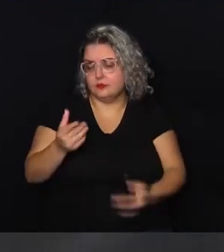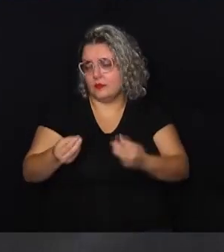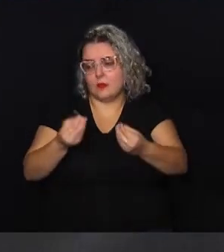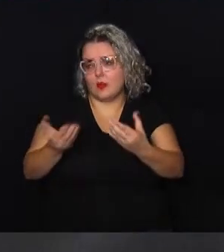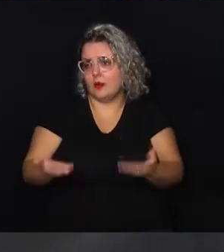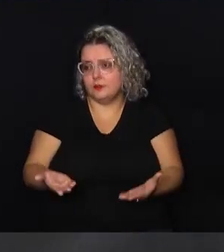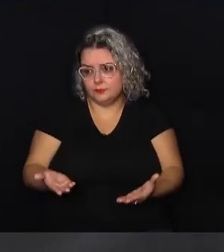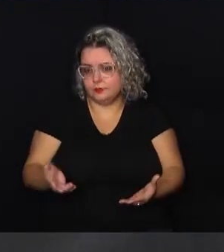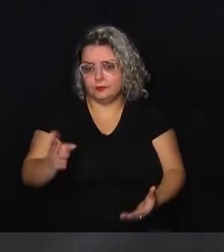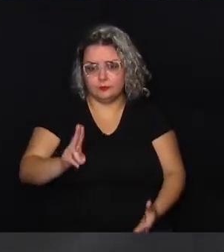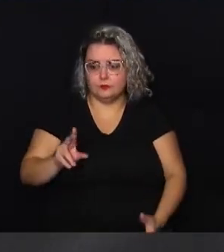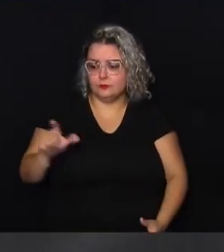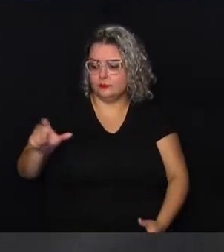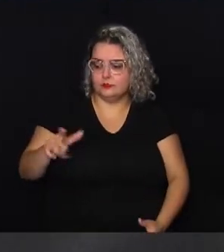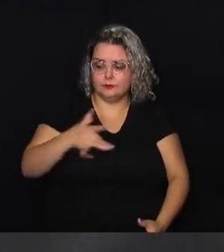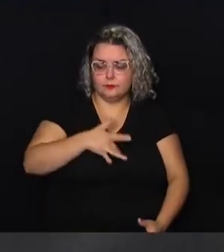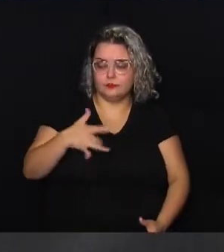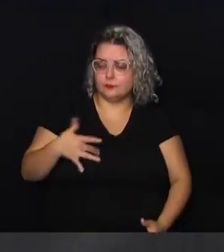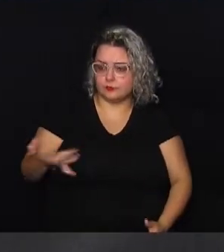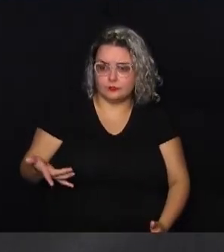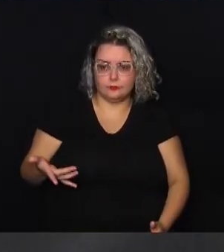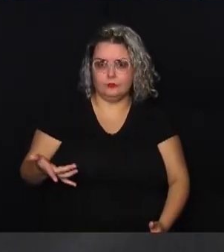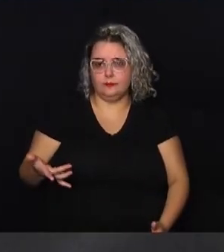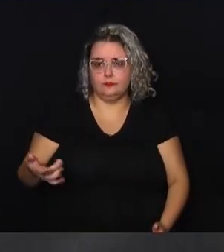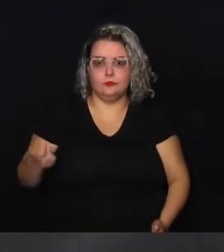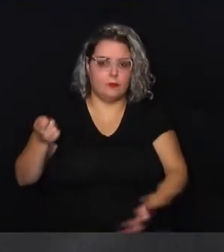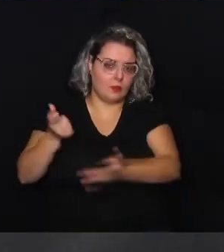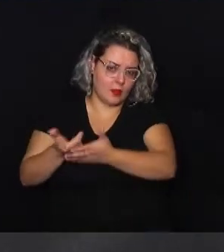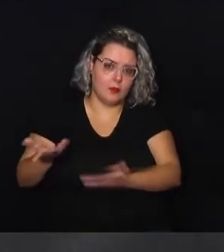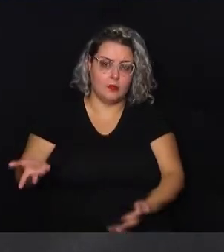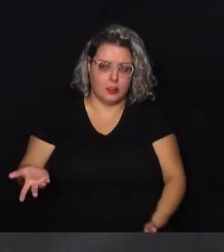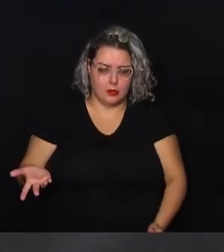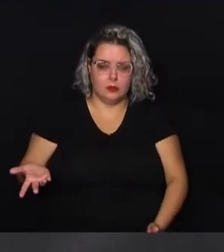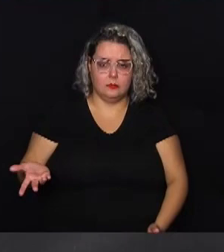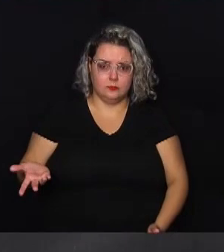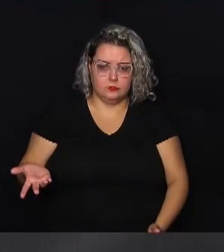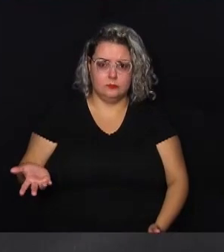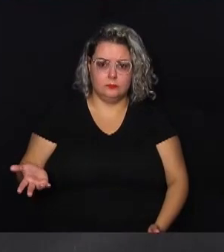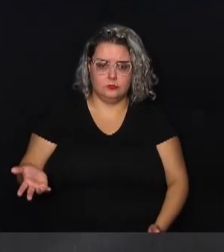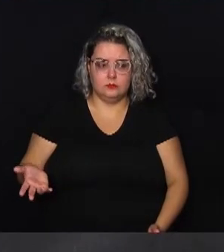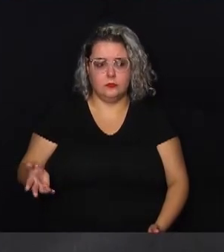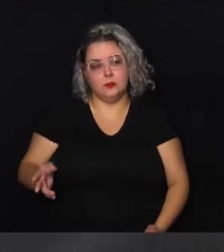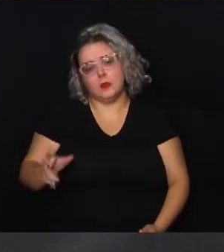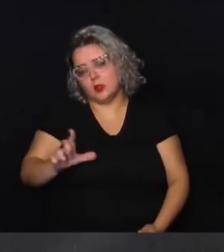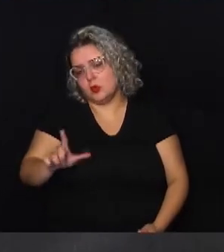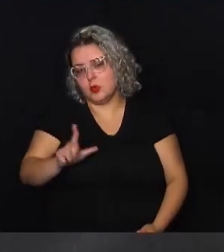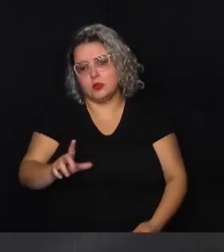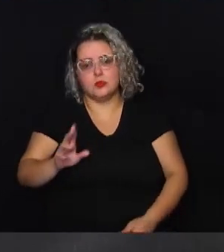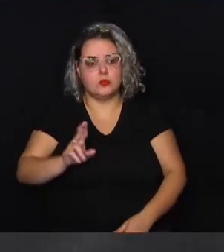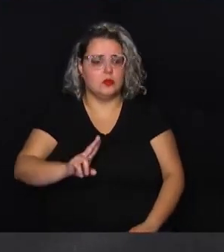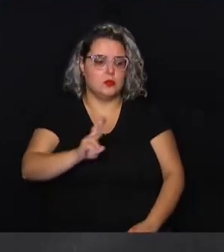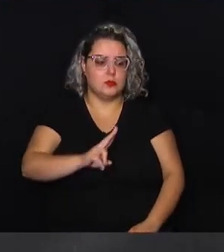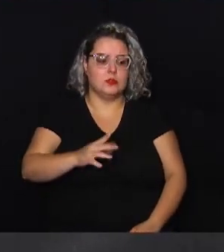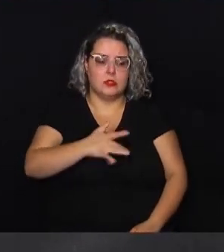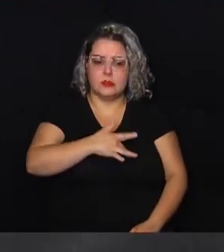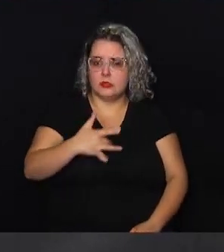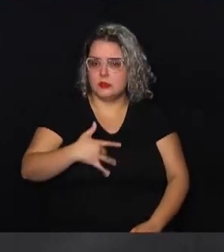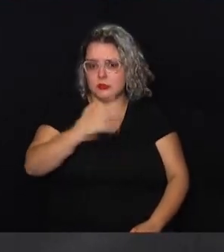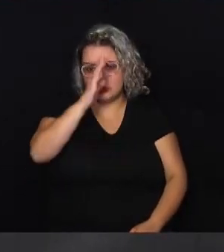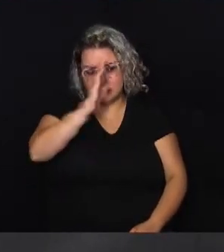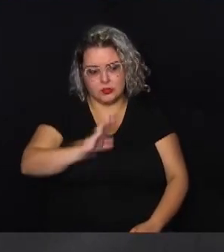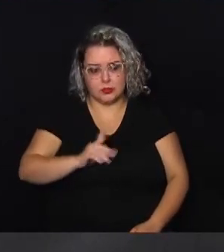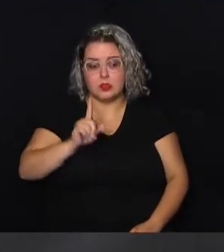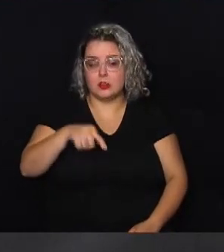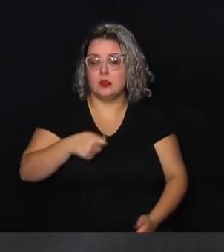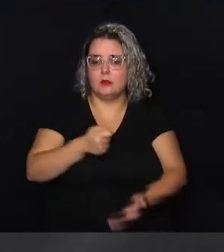de utilizar seus planos de saúde e, obviamente, vão se abrigar na saúde gratuita, que é realmente um dever do